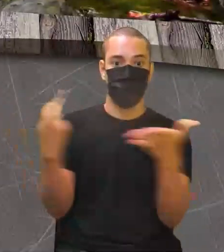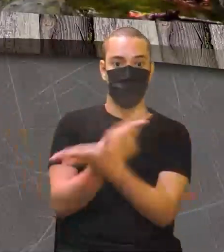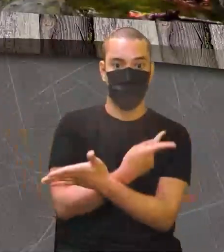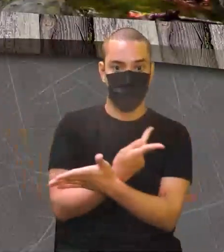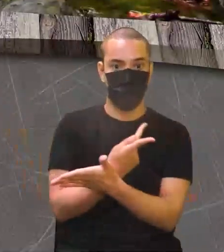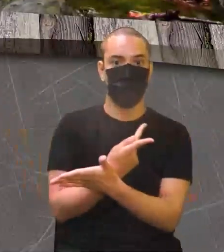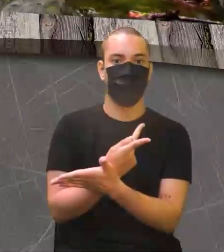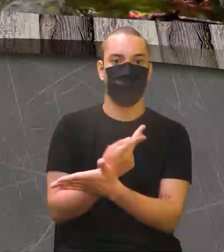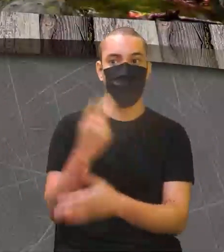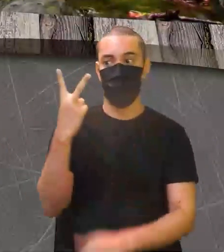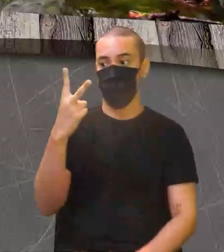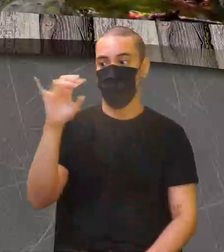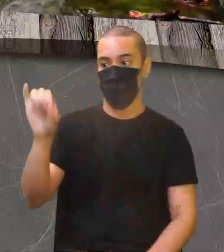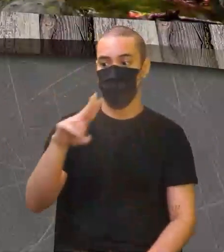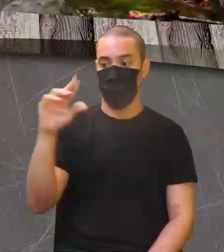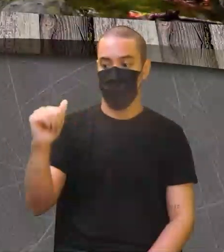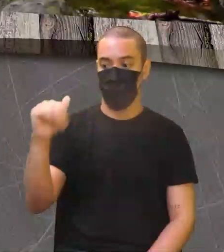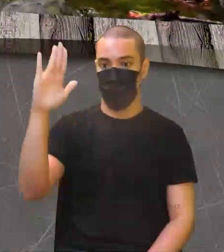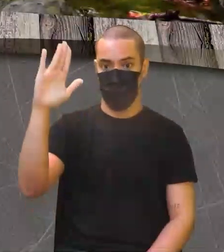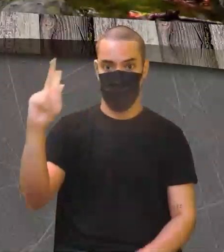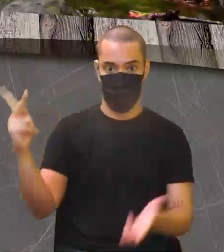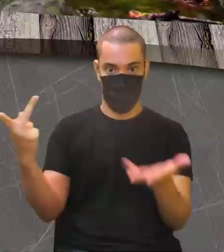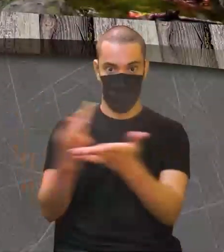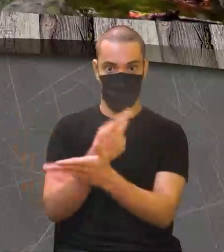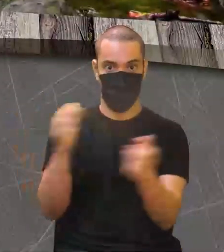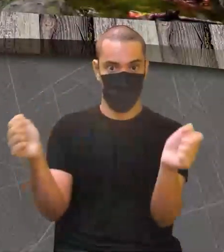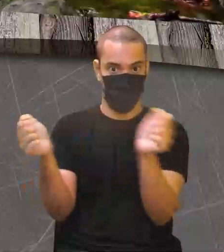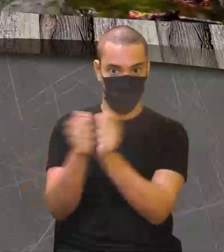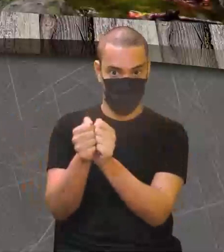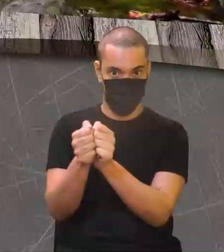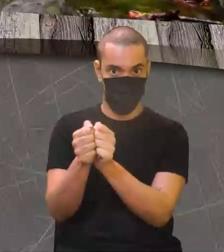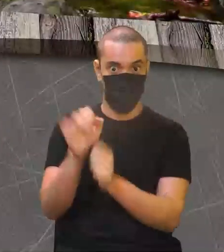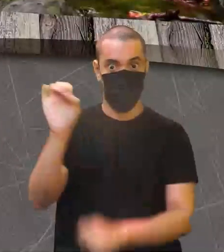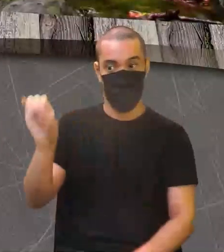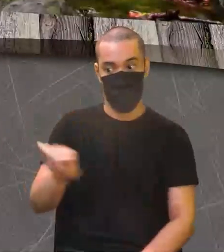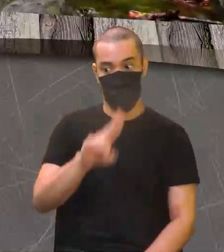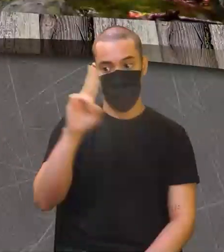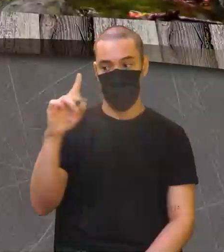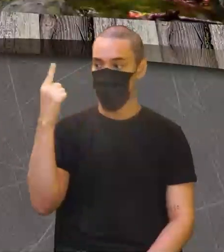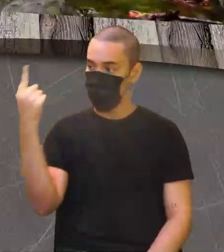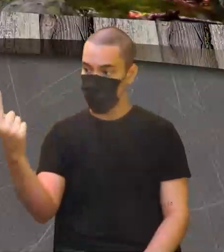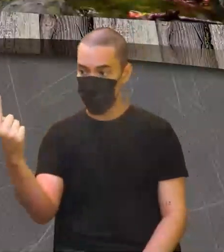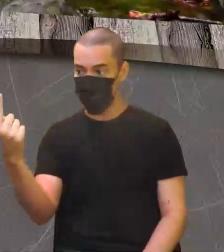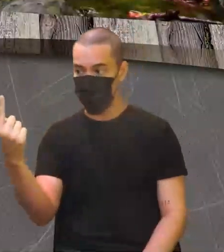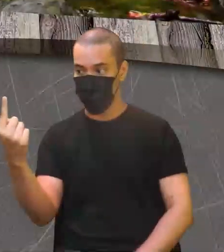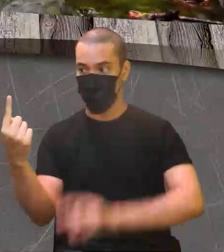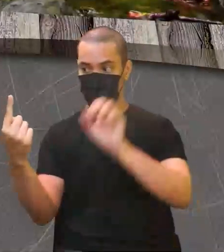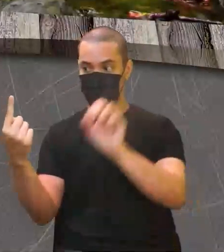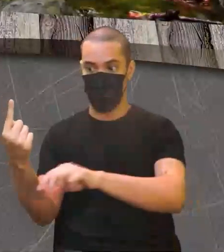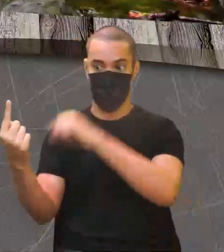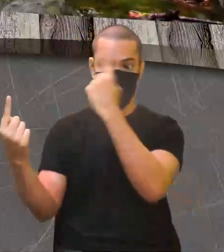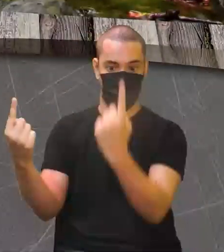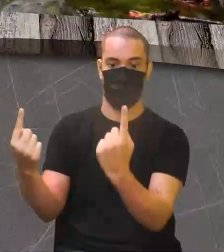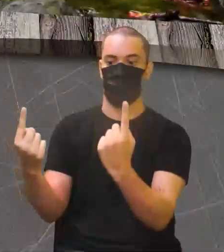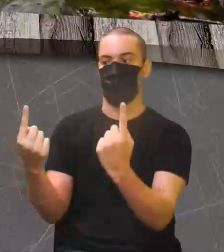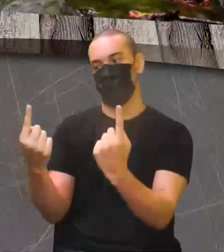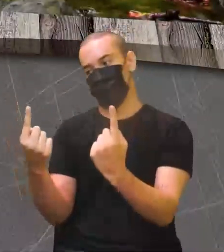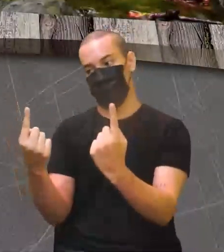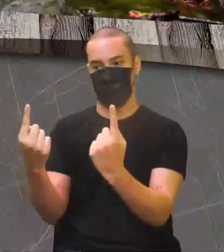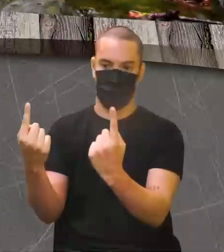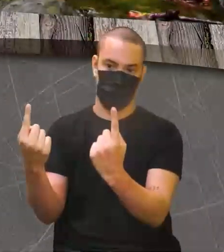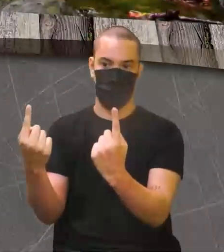de dois ou mais eventos estarem acontecendo, ou vai acontecer um, ou vai acontecer o